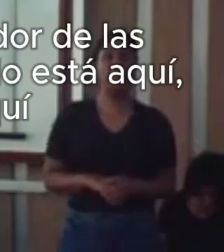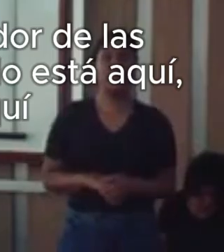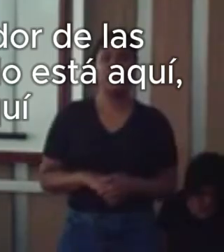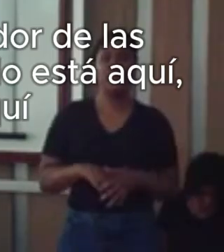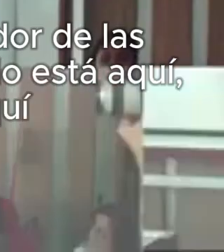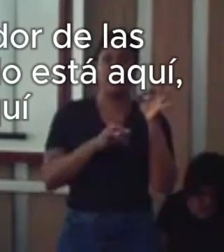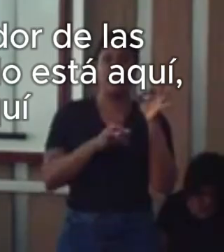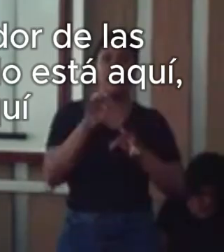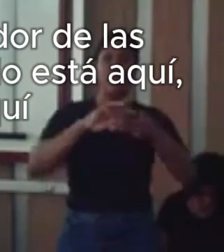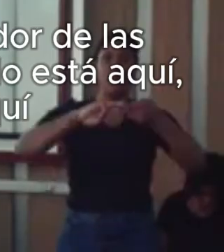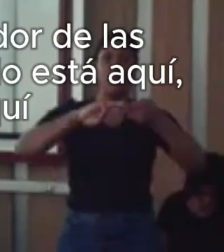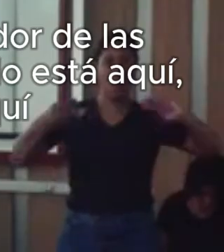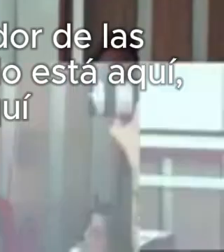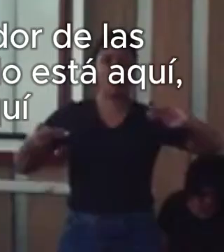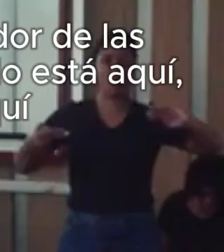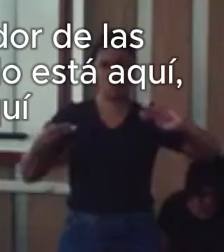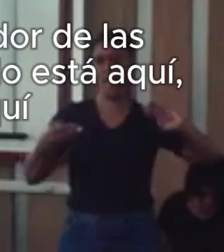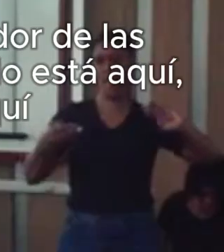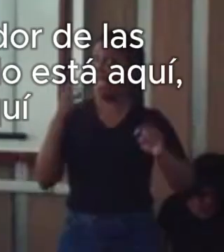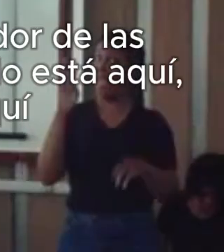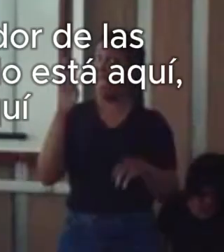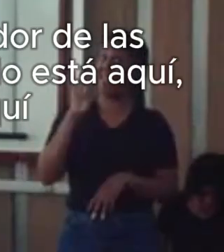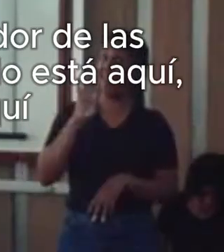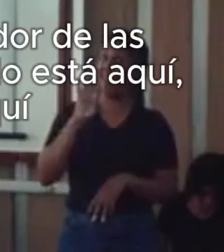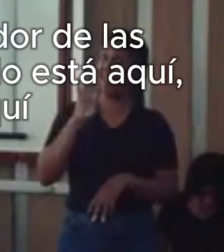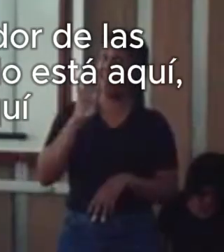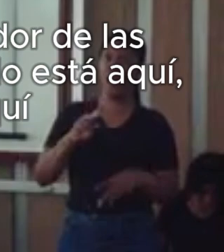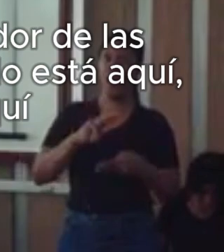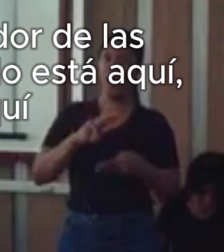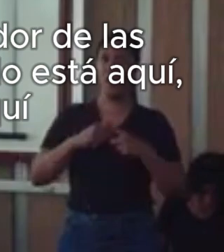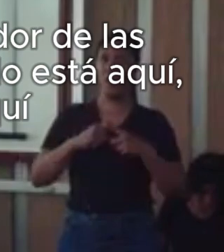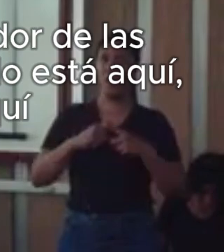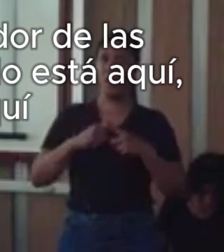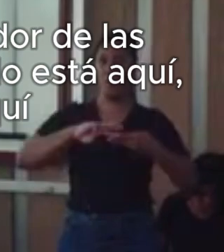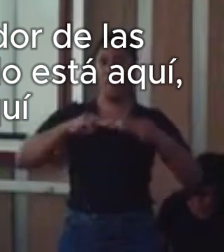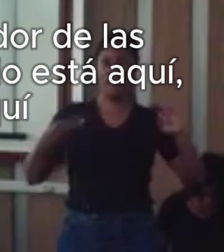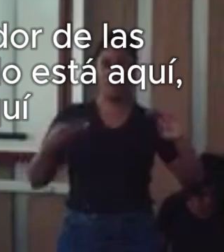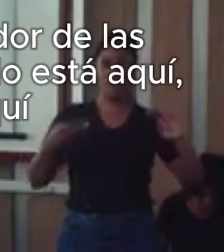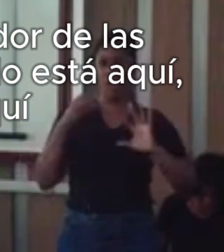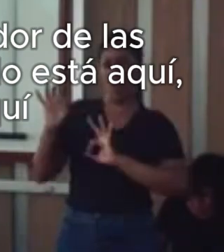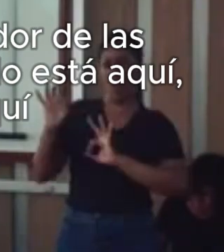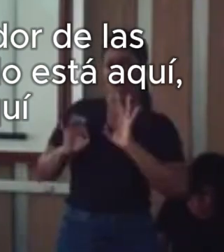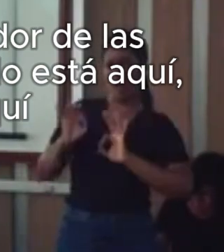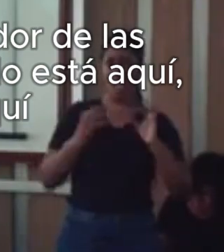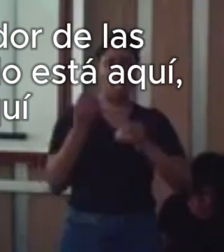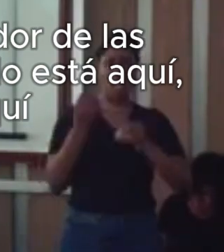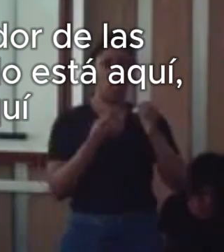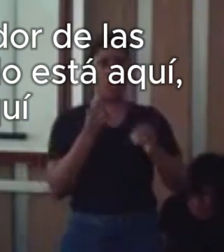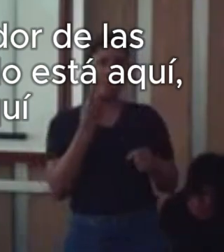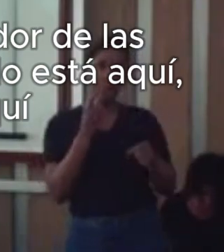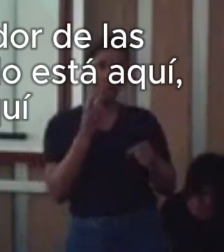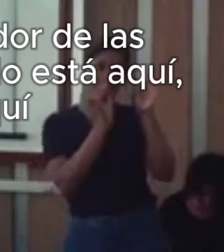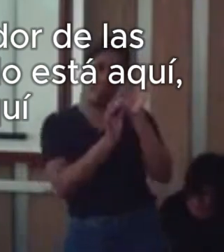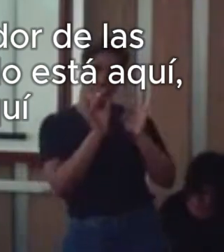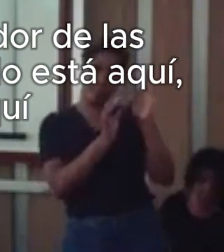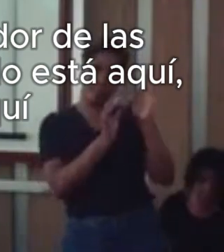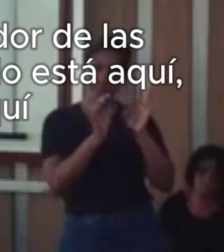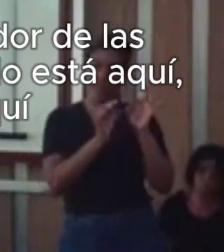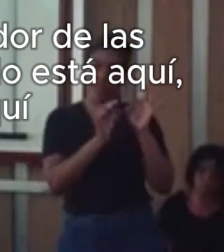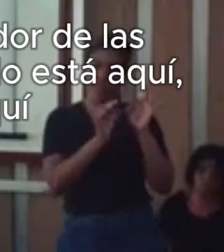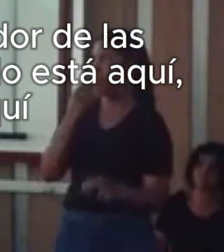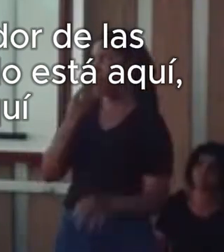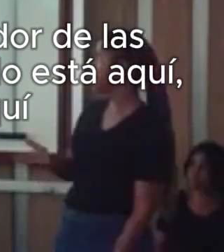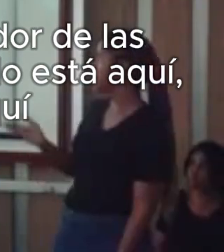células musculares. Esse é um exemplo legal de ver, porque o músculo está aqui, ele é organizado assim. Isso aqui é uma célula muscular, é esse tubinho